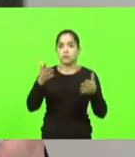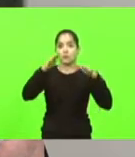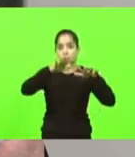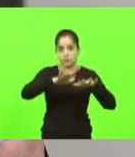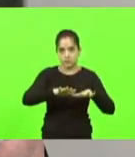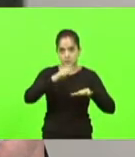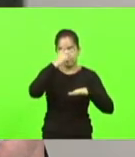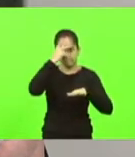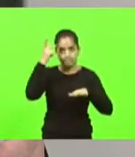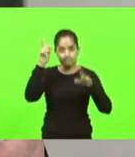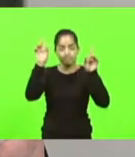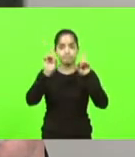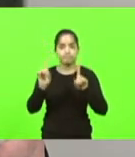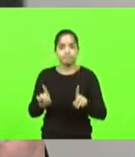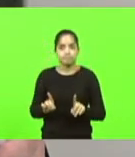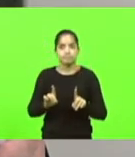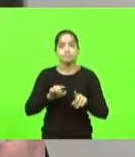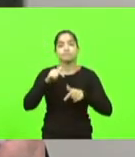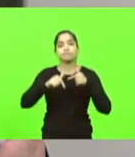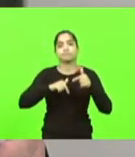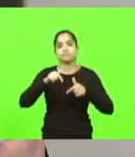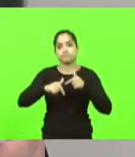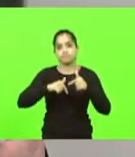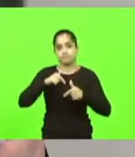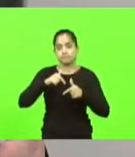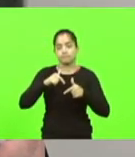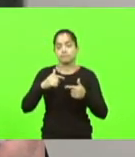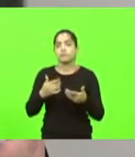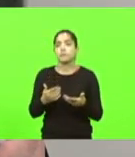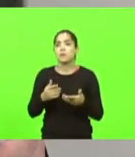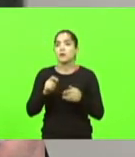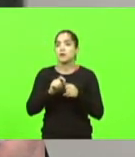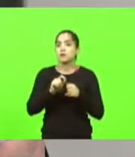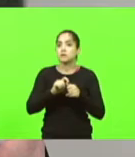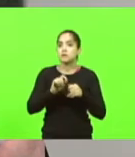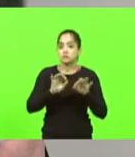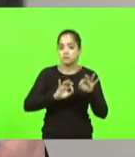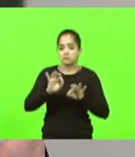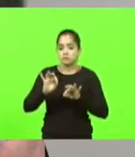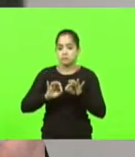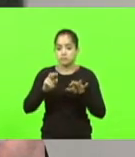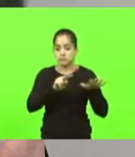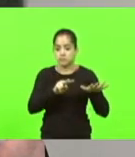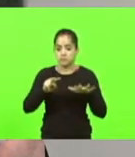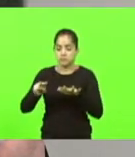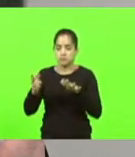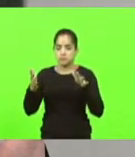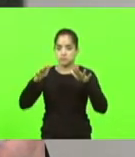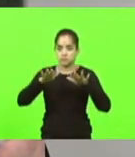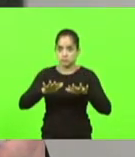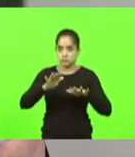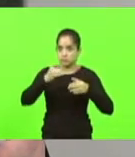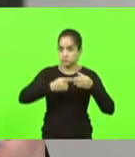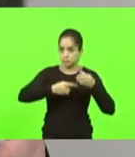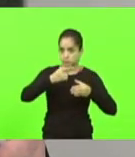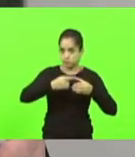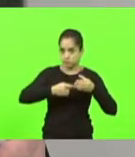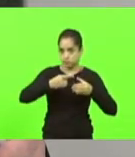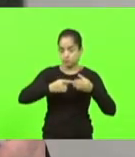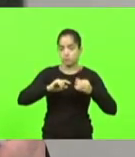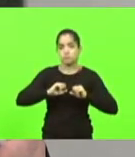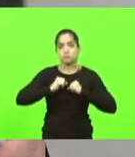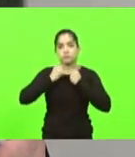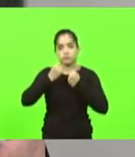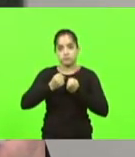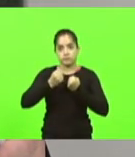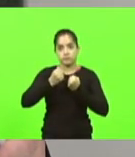com deficiência no mercado de trabalho. A realização da Semana Inclusiva conta com o apoio da Comissão de Defesa dos Direitos da